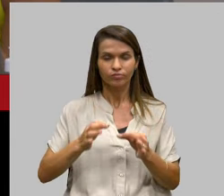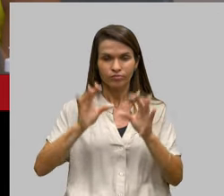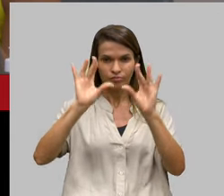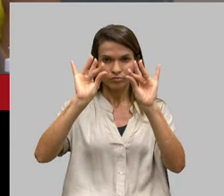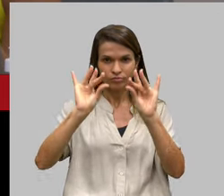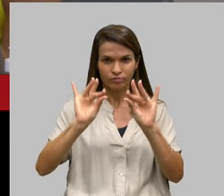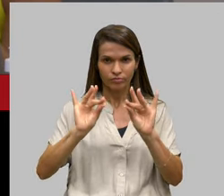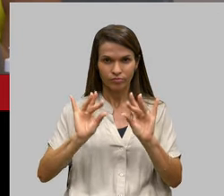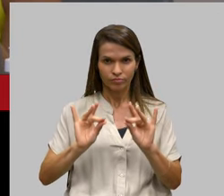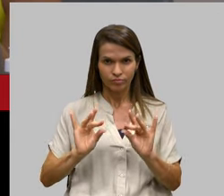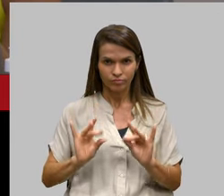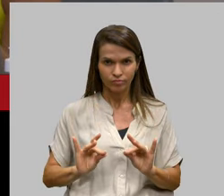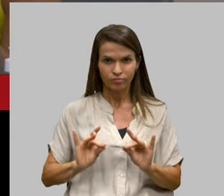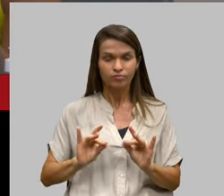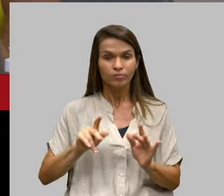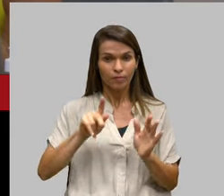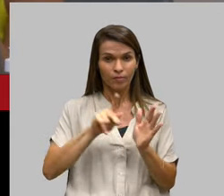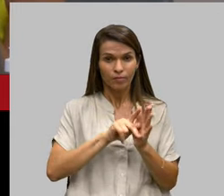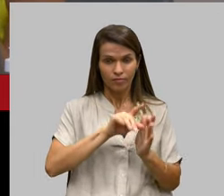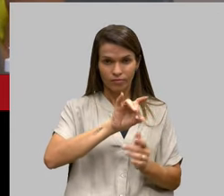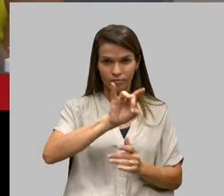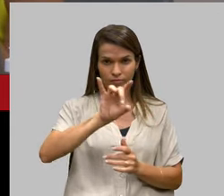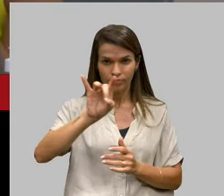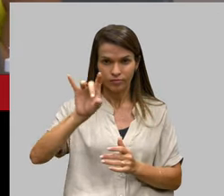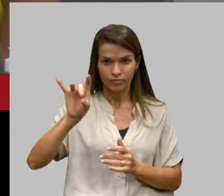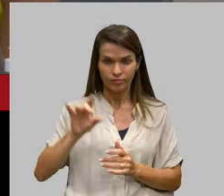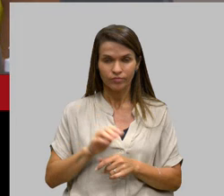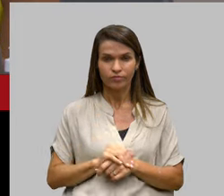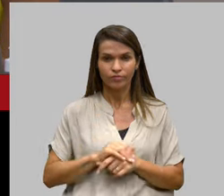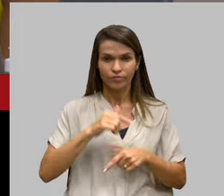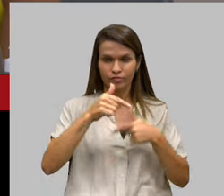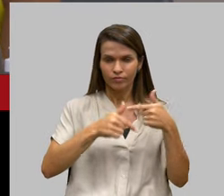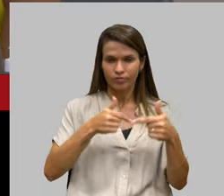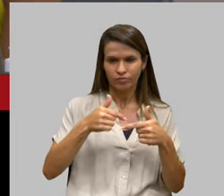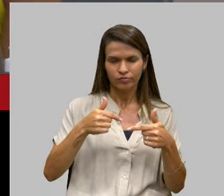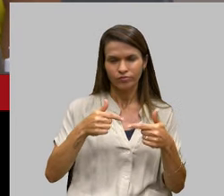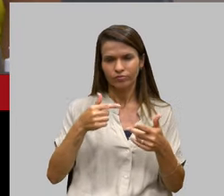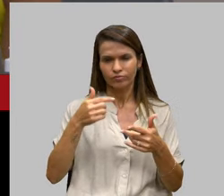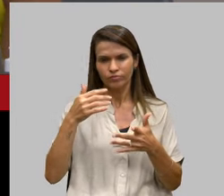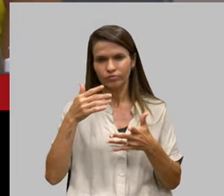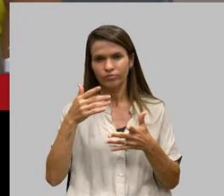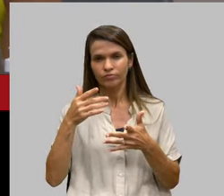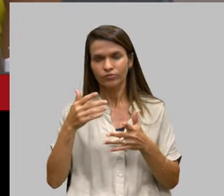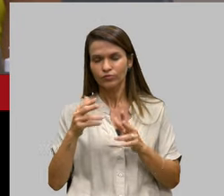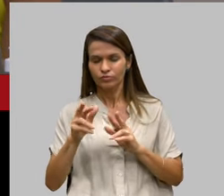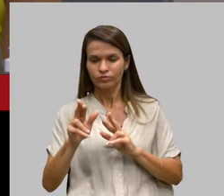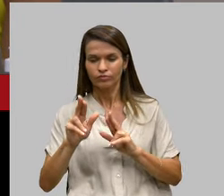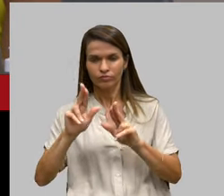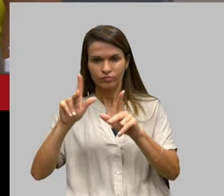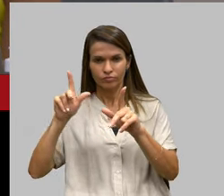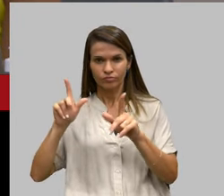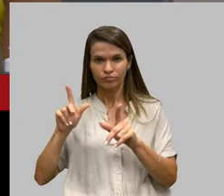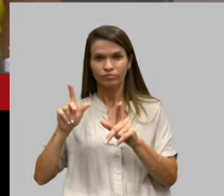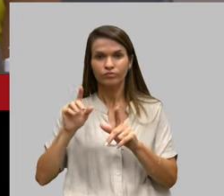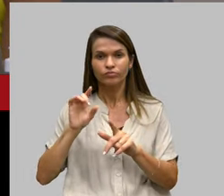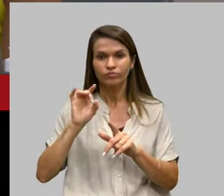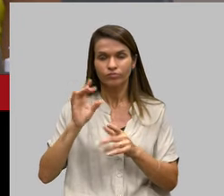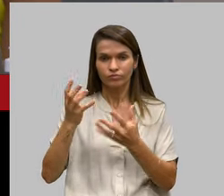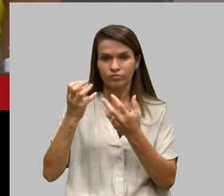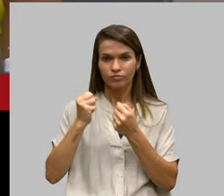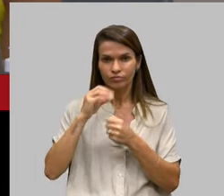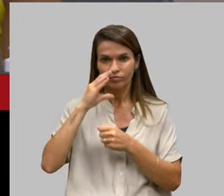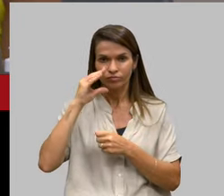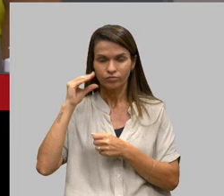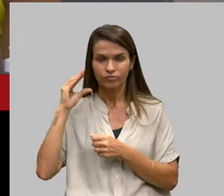em estatuto próprio para as atividades não compreendidas no artigo precedente só se admitirão servidores